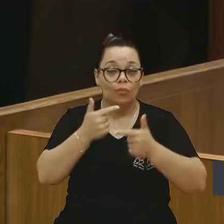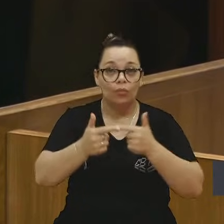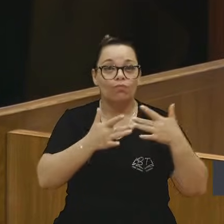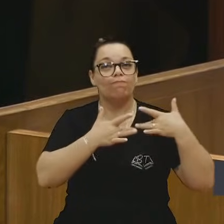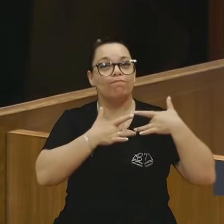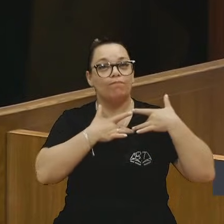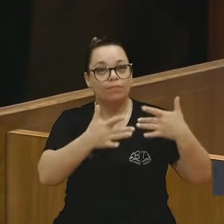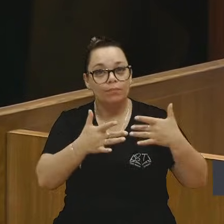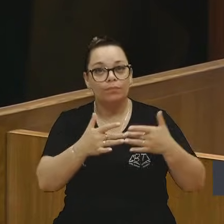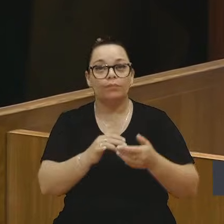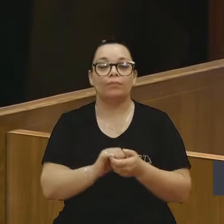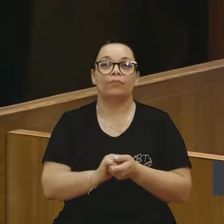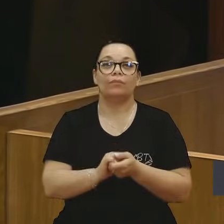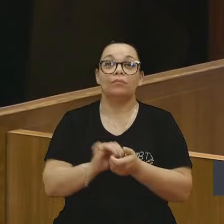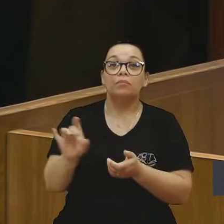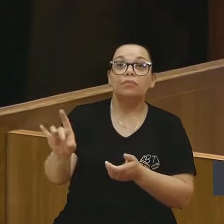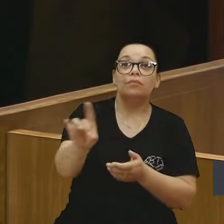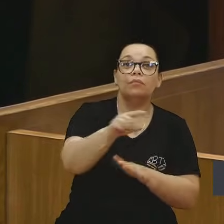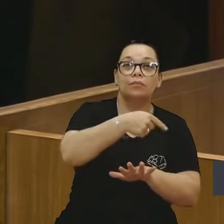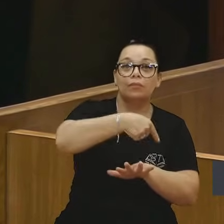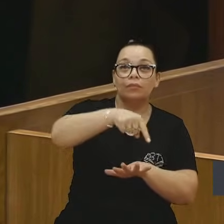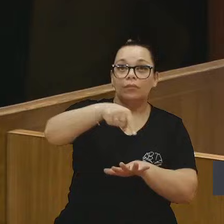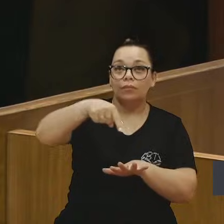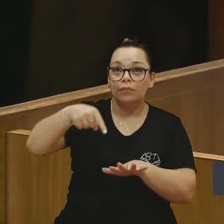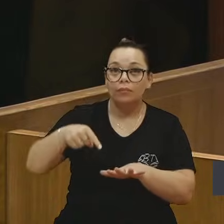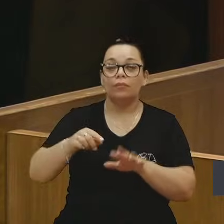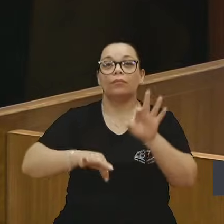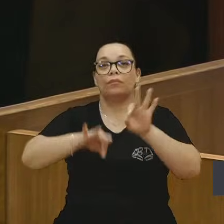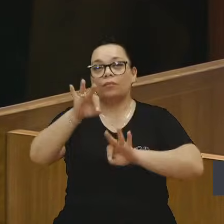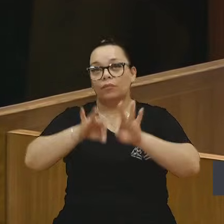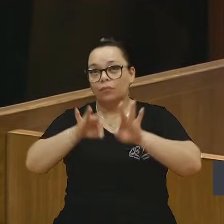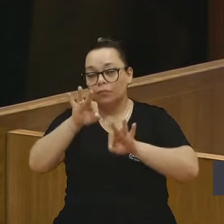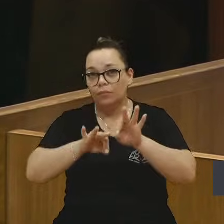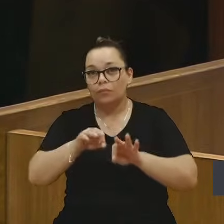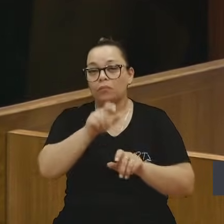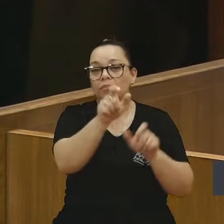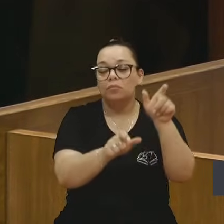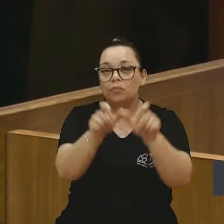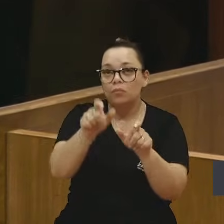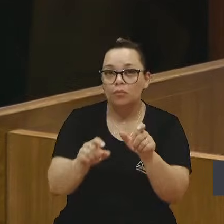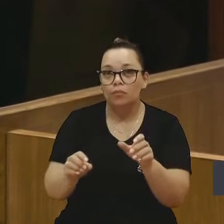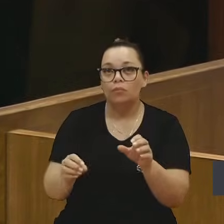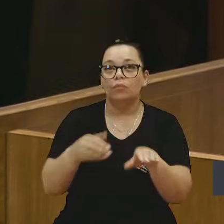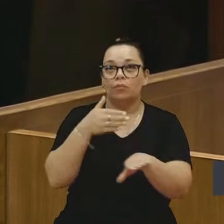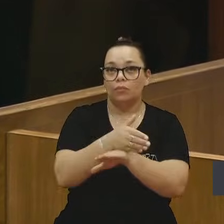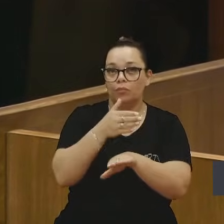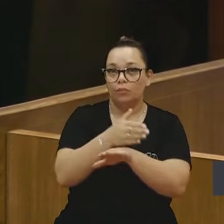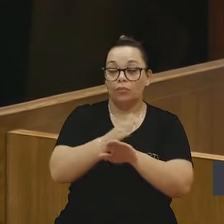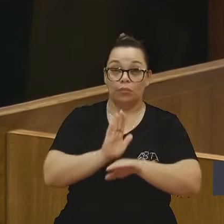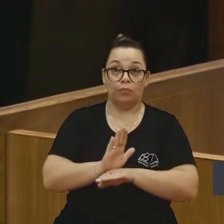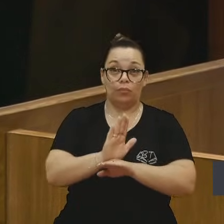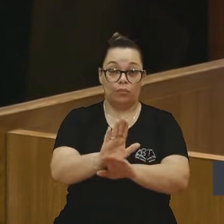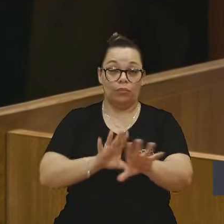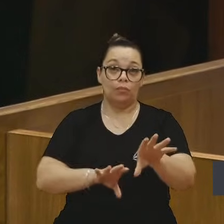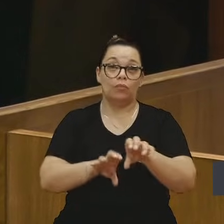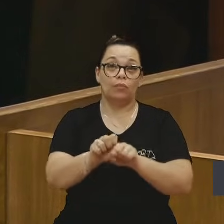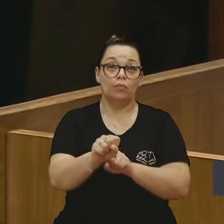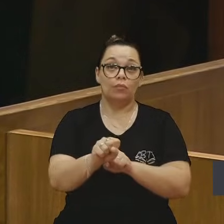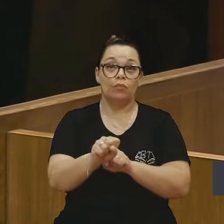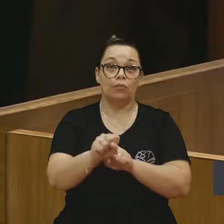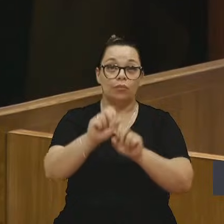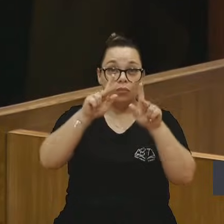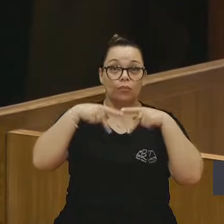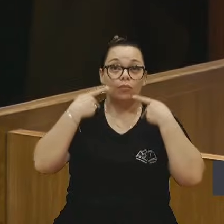dedicação. Cada modalidade, cada projeto, cada pessoa envolvida contribui para a formação